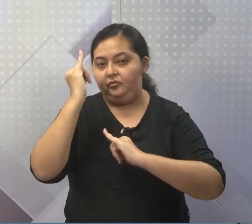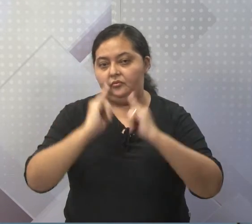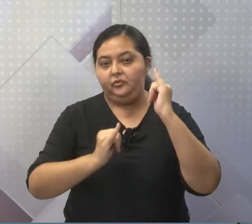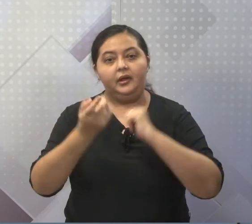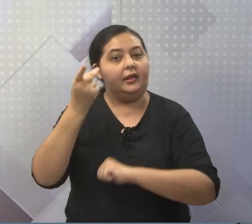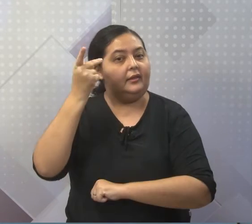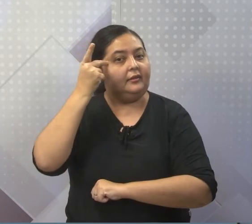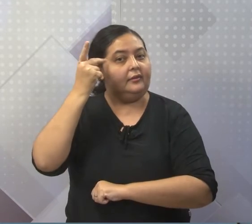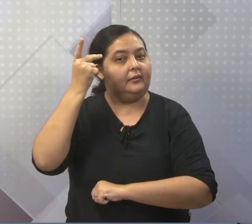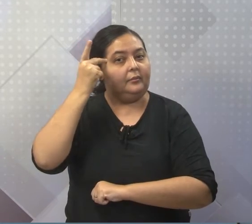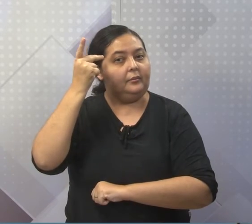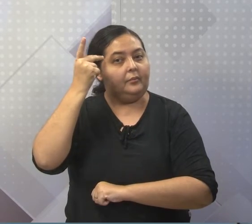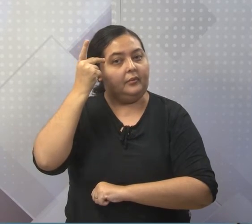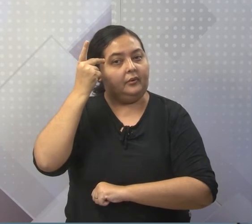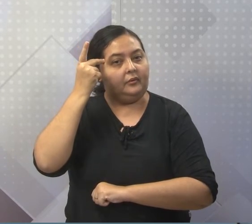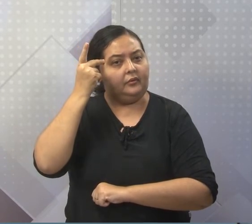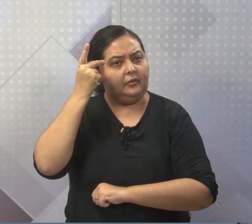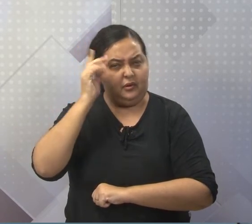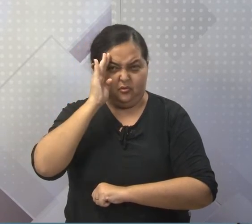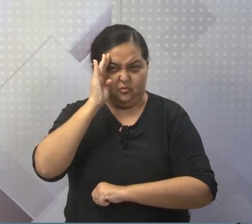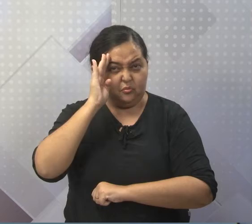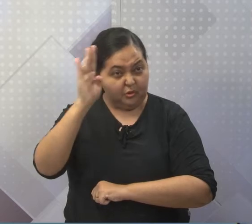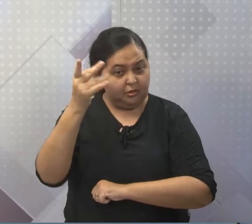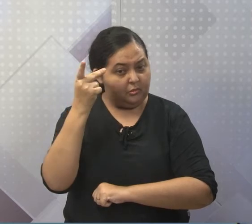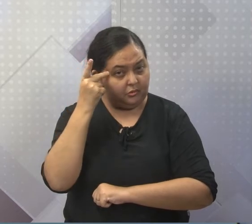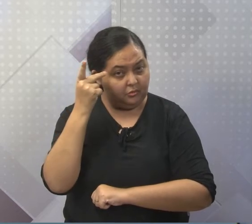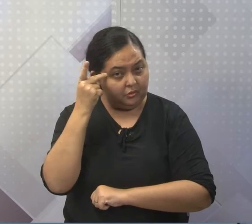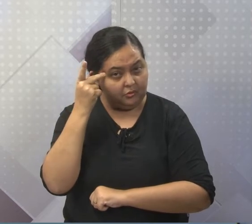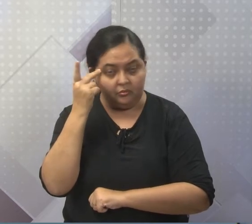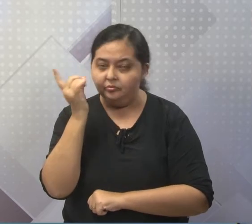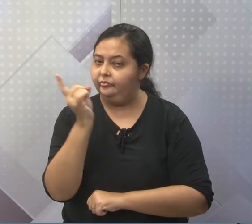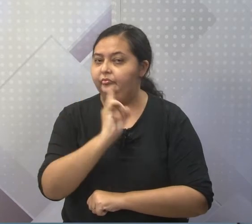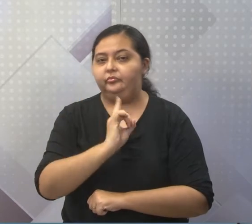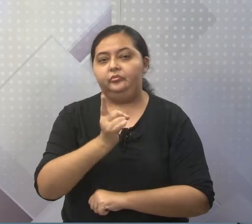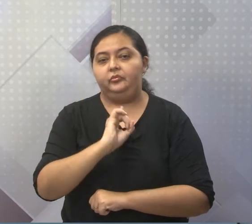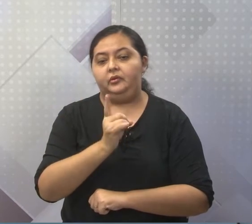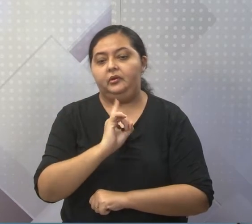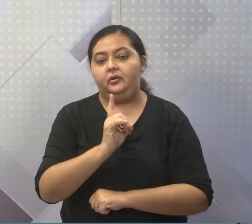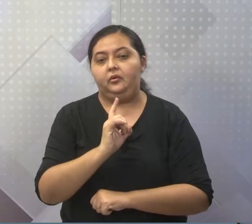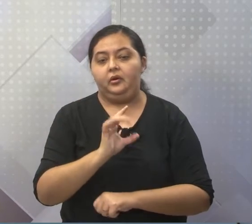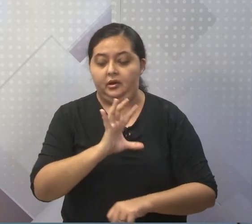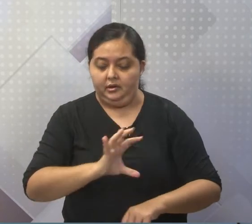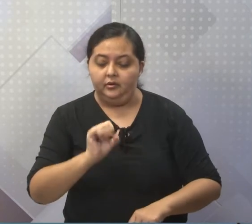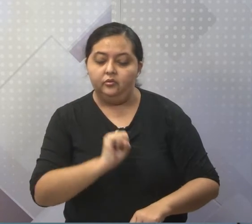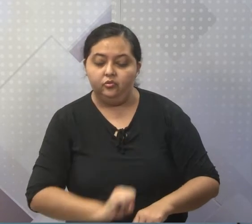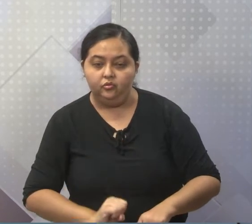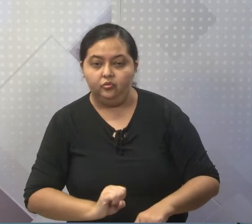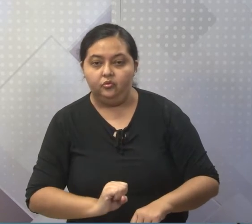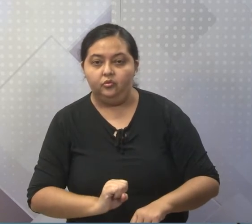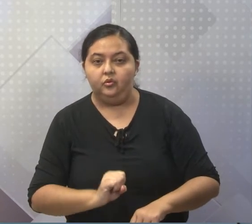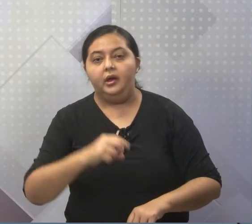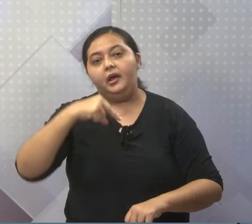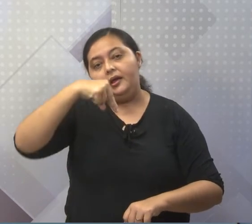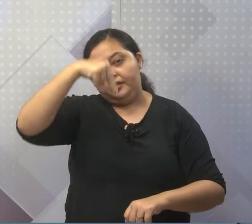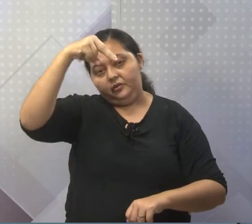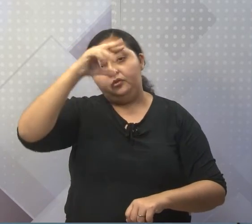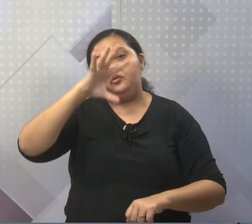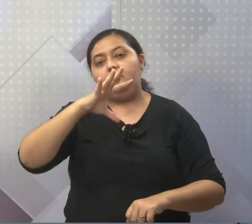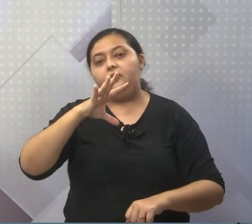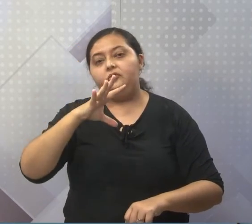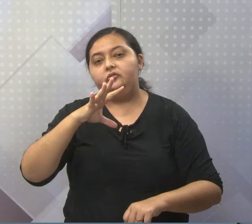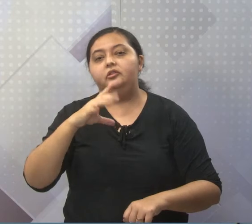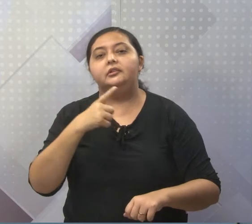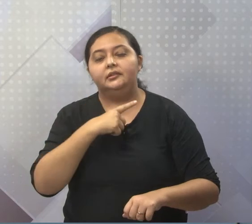Paulo e exclusivamente São Paulo não a gente tem na região Sul tem um polo industrial na região norte da mente a Zona Franca de Manaus